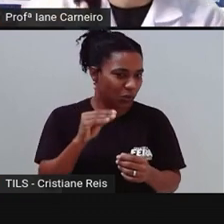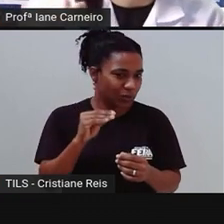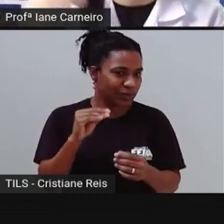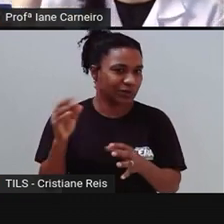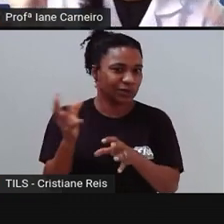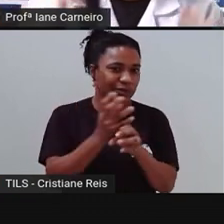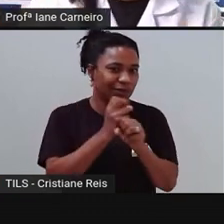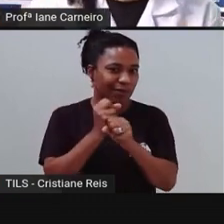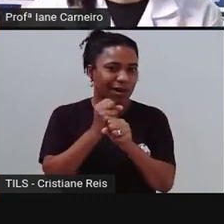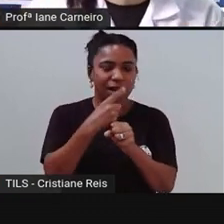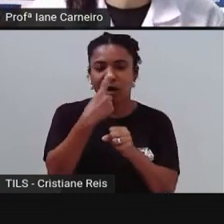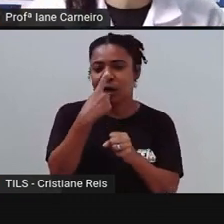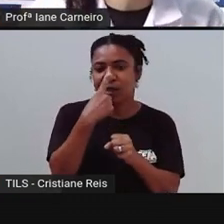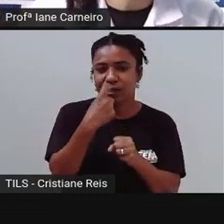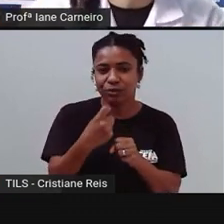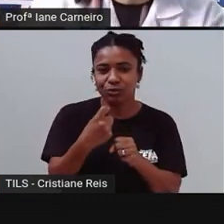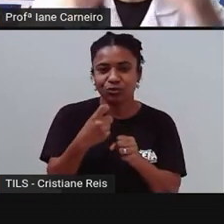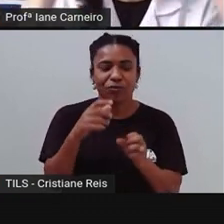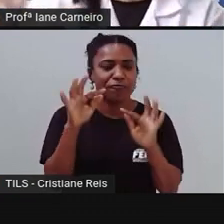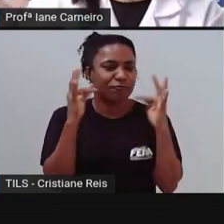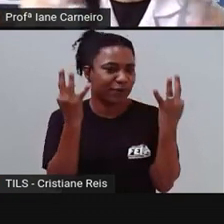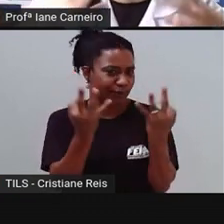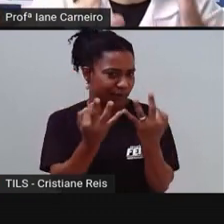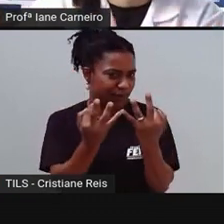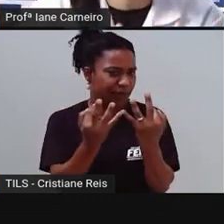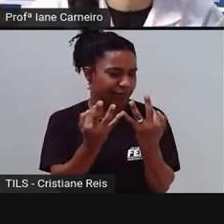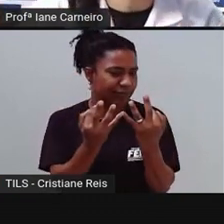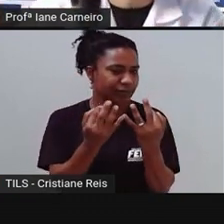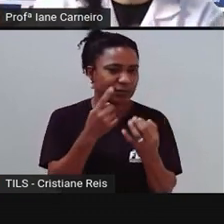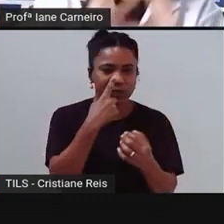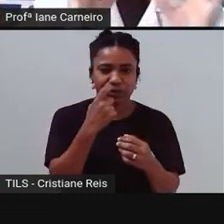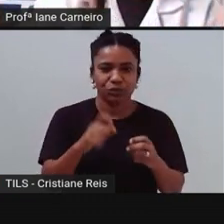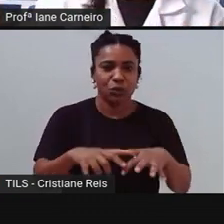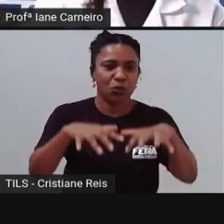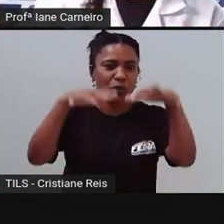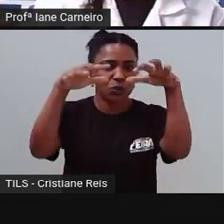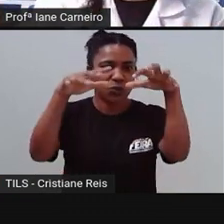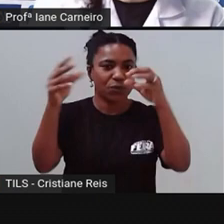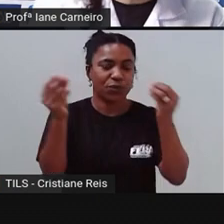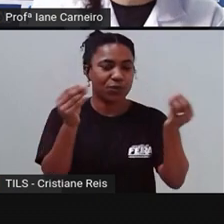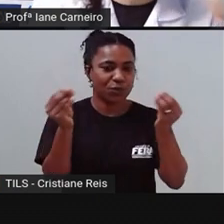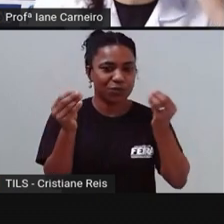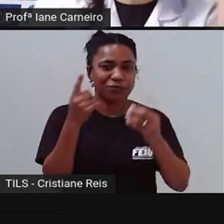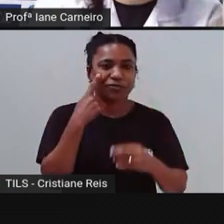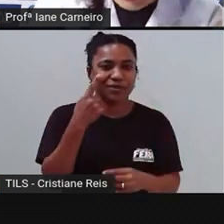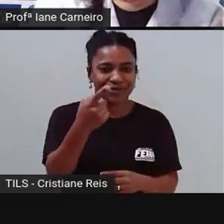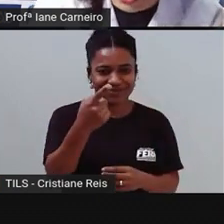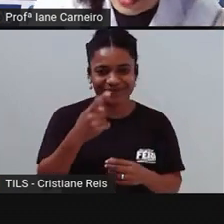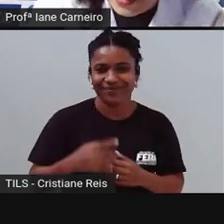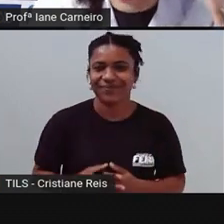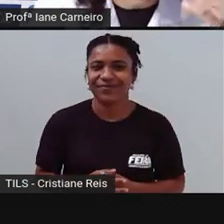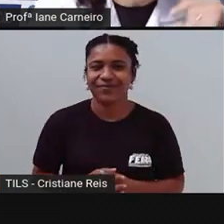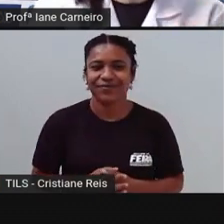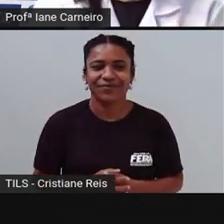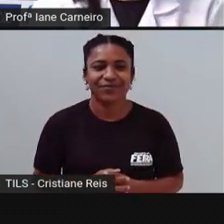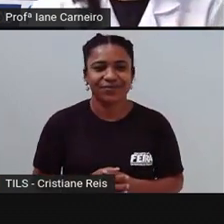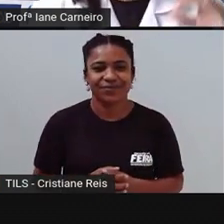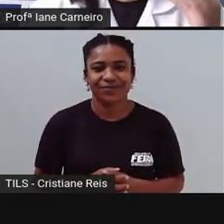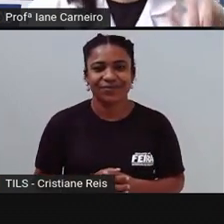ser descartado, que uma família, né, que uma pessoa produz durante um dia, tá certo? Para a gente discutir. Olha